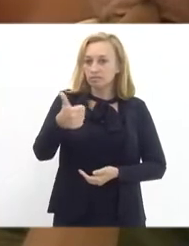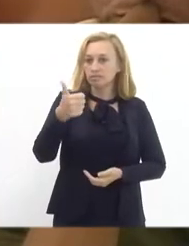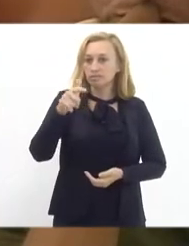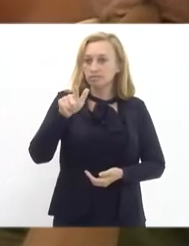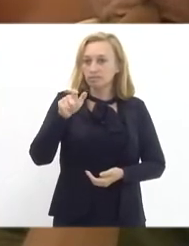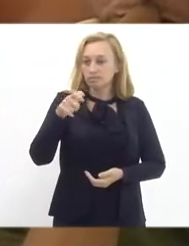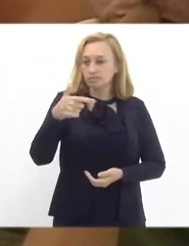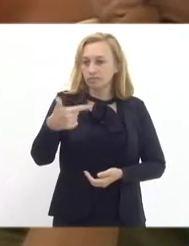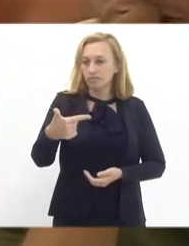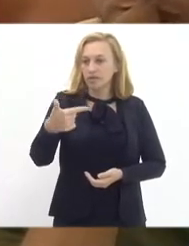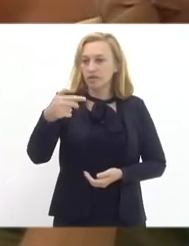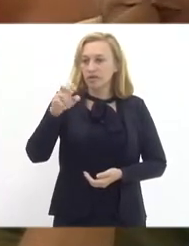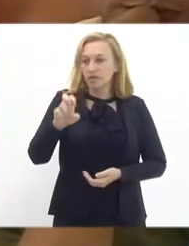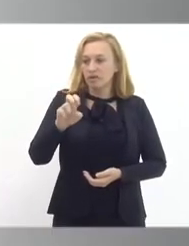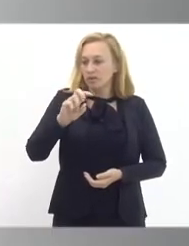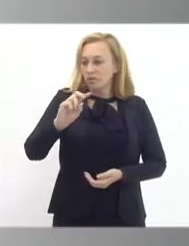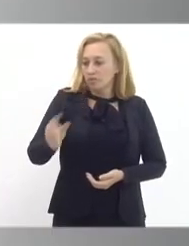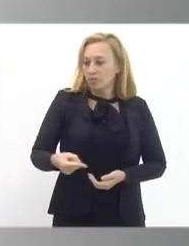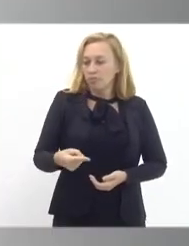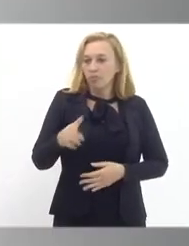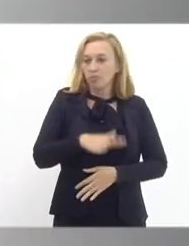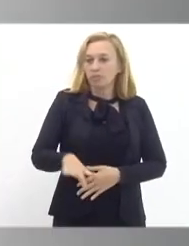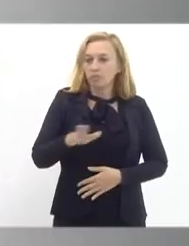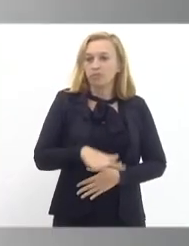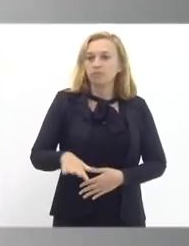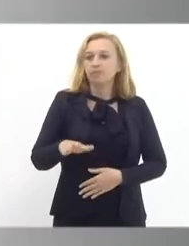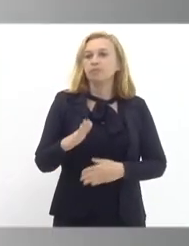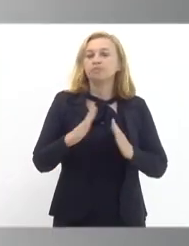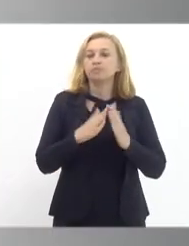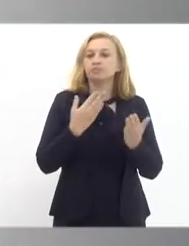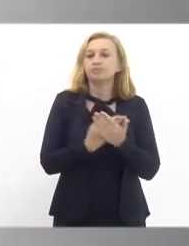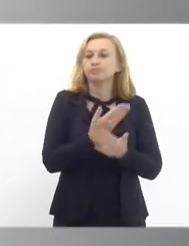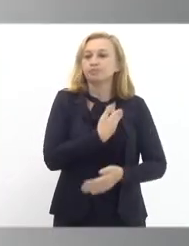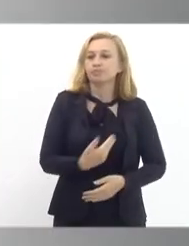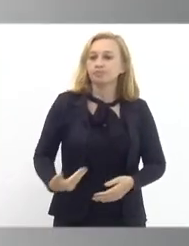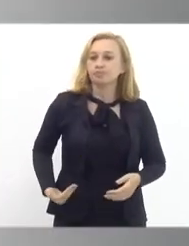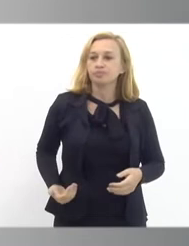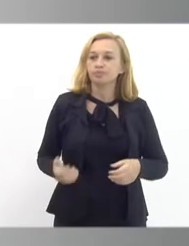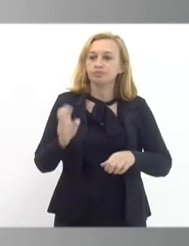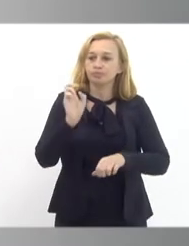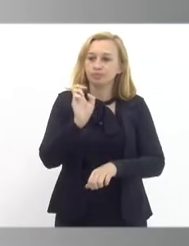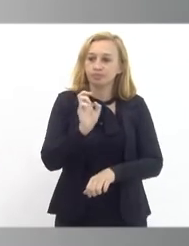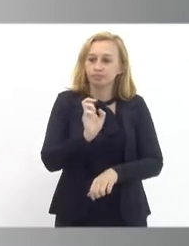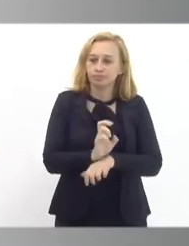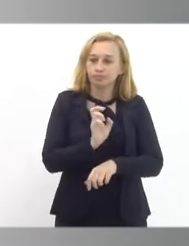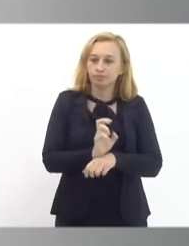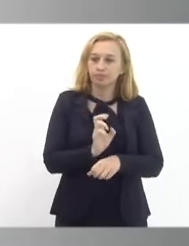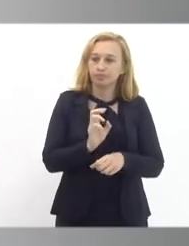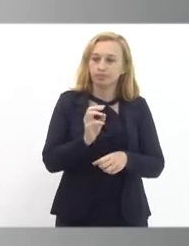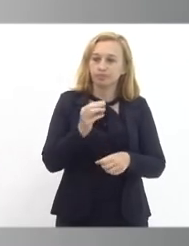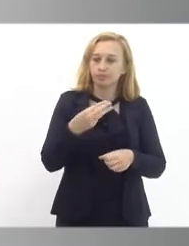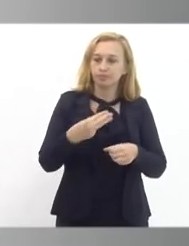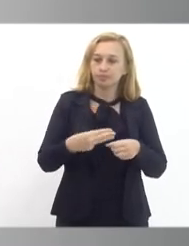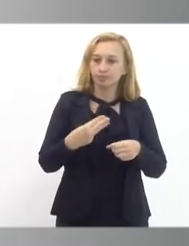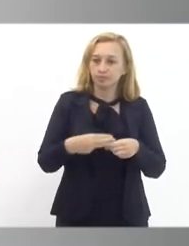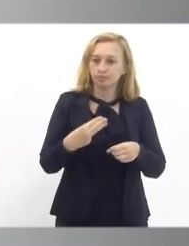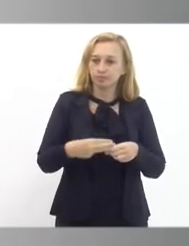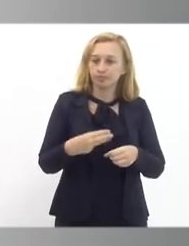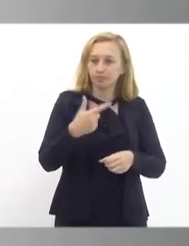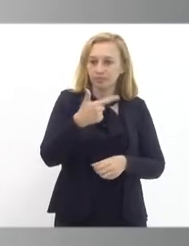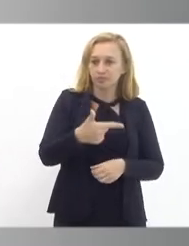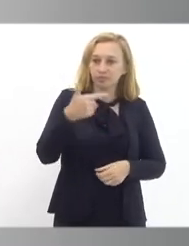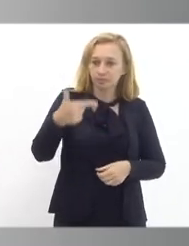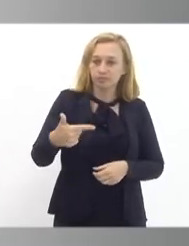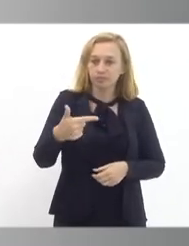mil crianças de colégios municipais, estaduais, na Fazenda Clube Bandeira, em 7 dias de evento, em torno de 20 a 22 mil